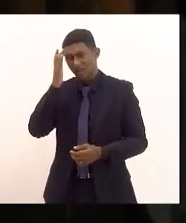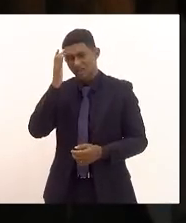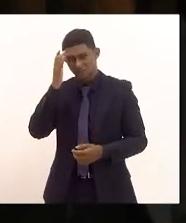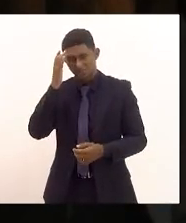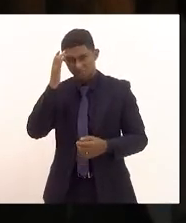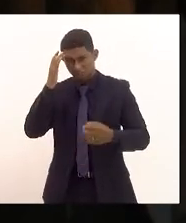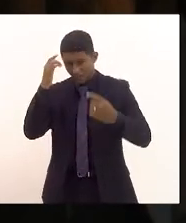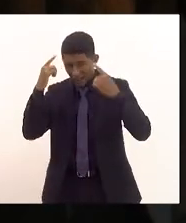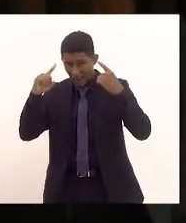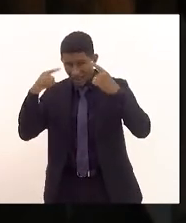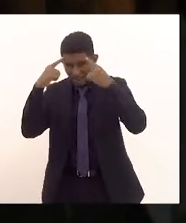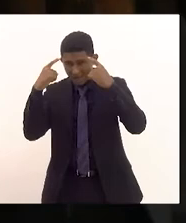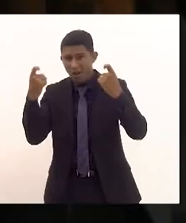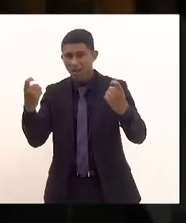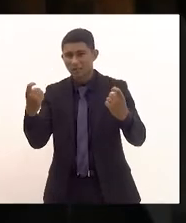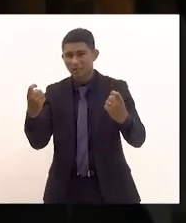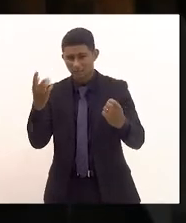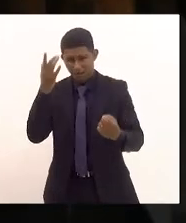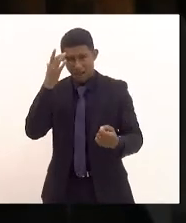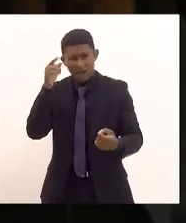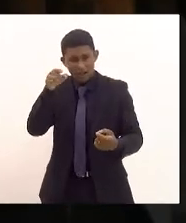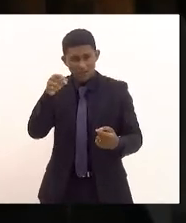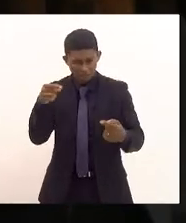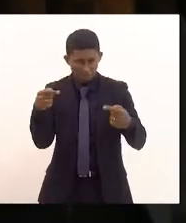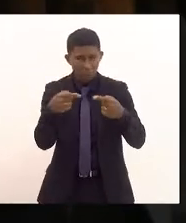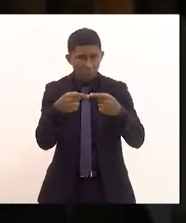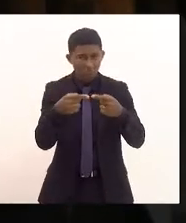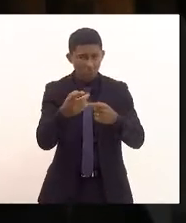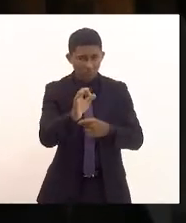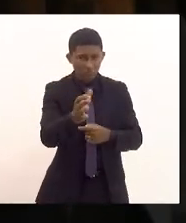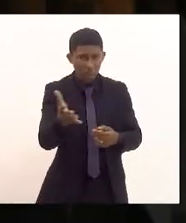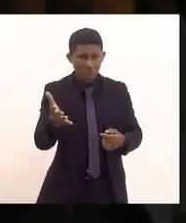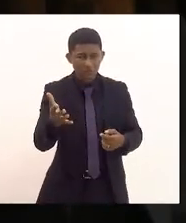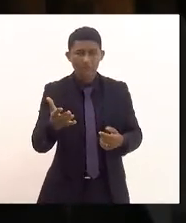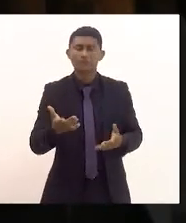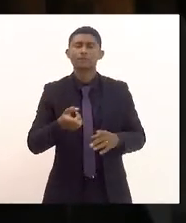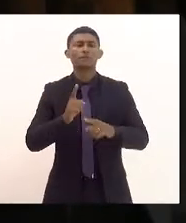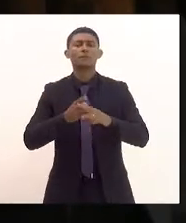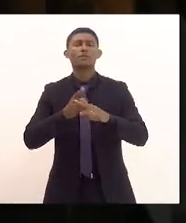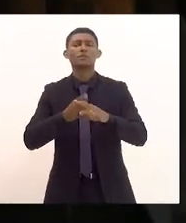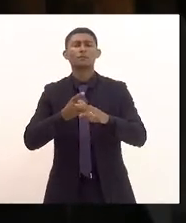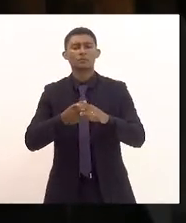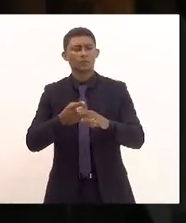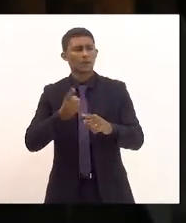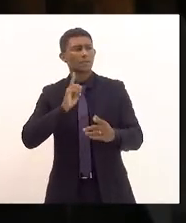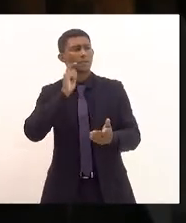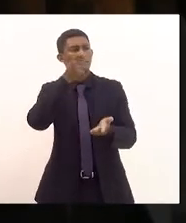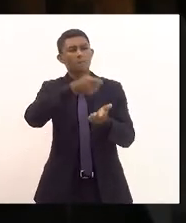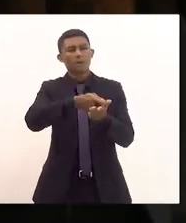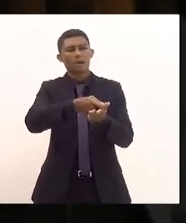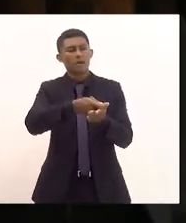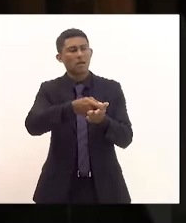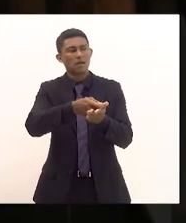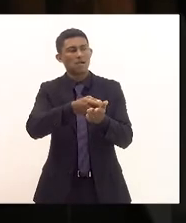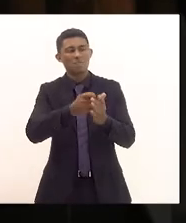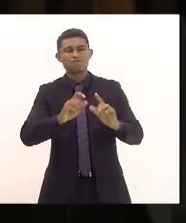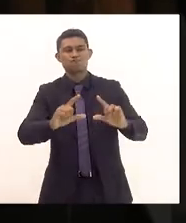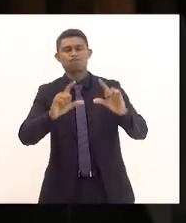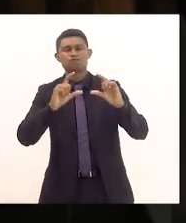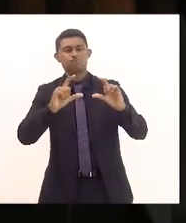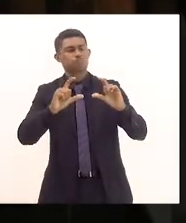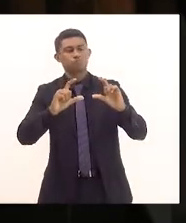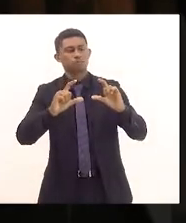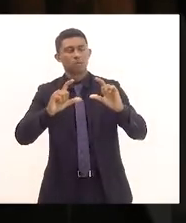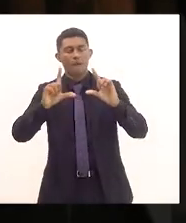violência se você muitas vezes pagar menor de alguém que